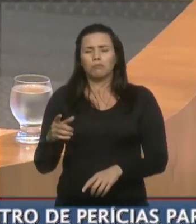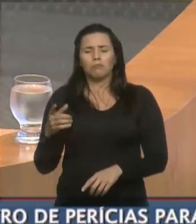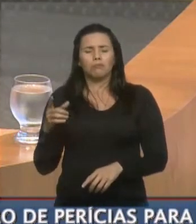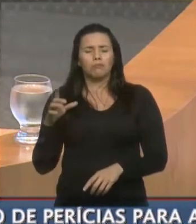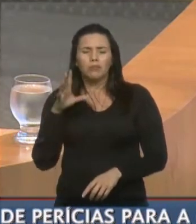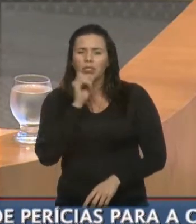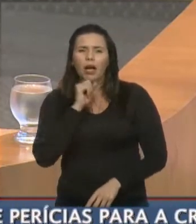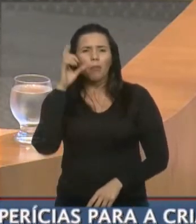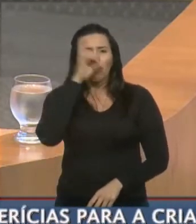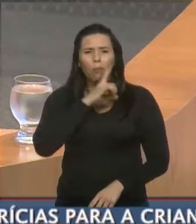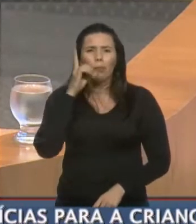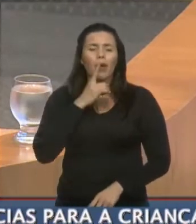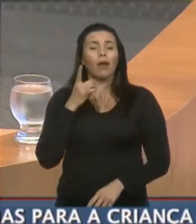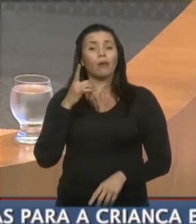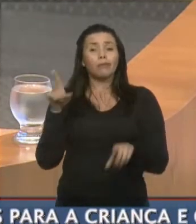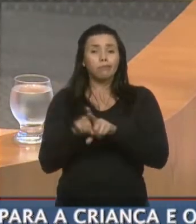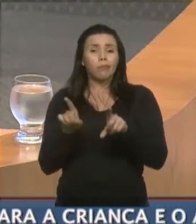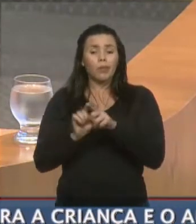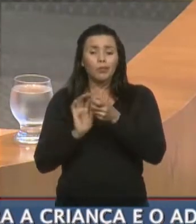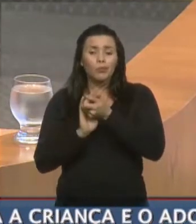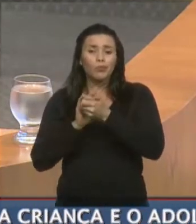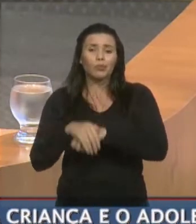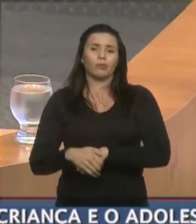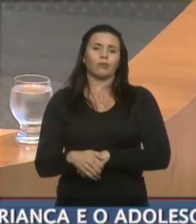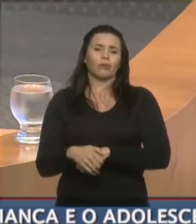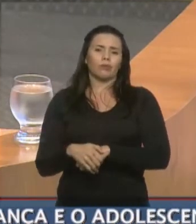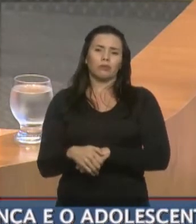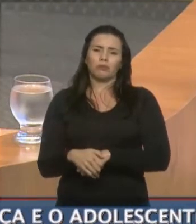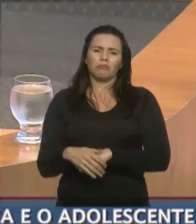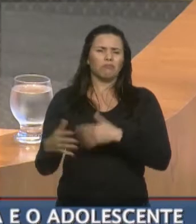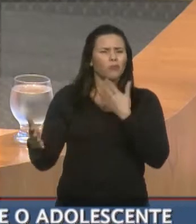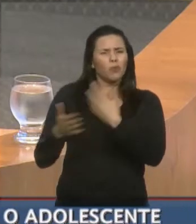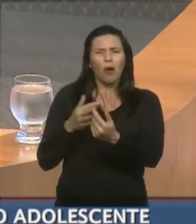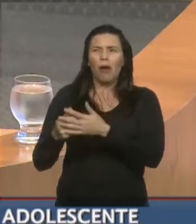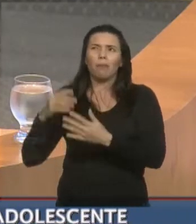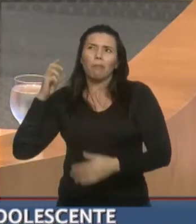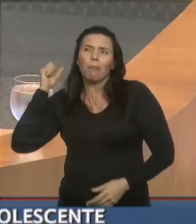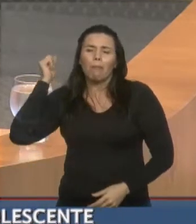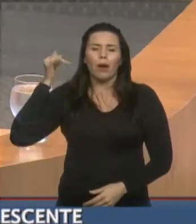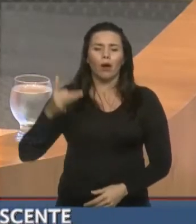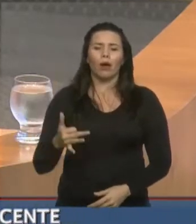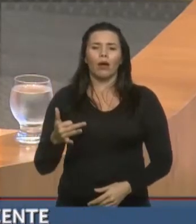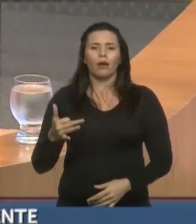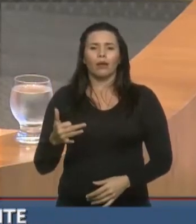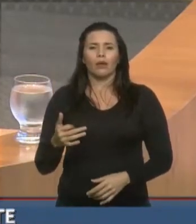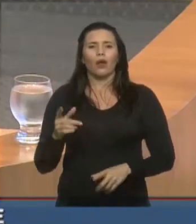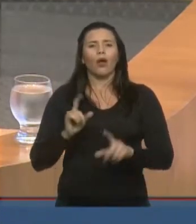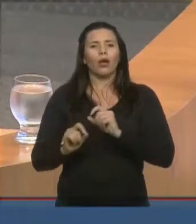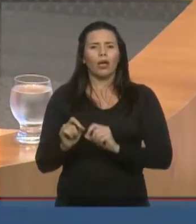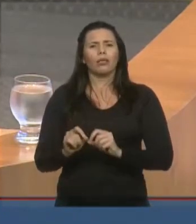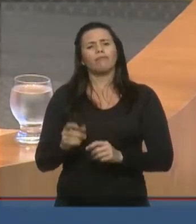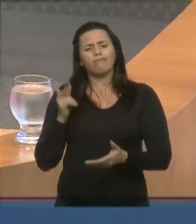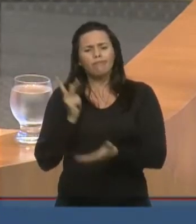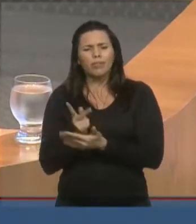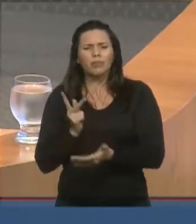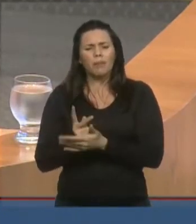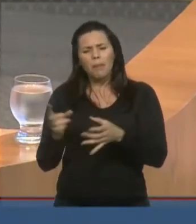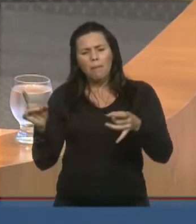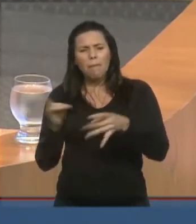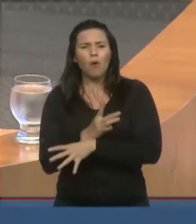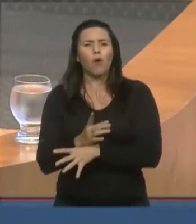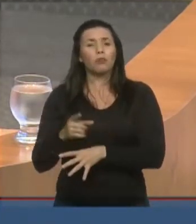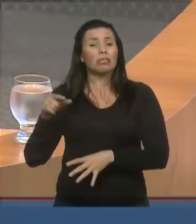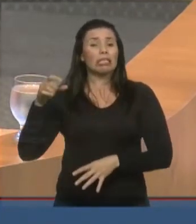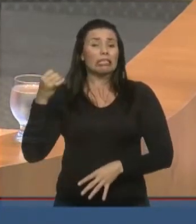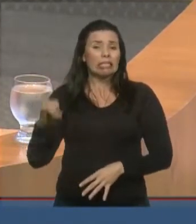semana, visando a não perda da oportunidade pericial e a consequente não perda dos vestígios, em momento tão delicado da